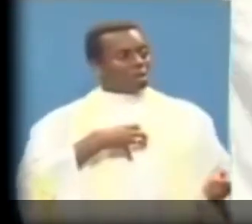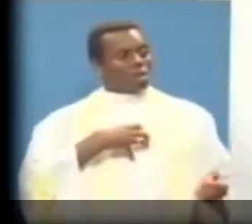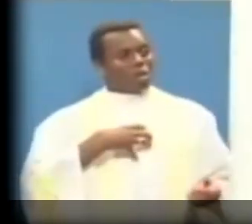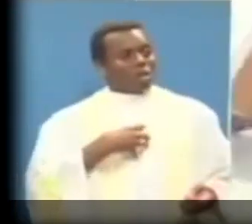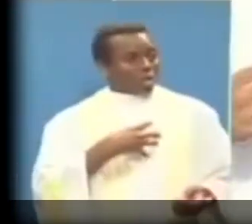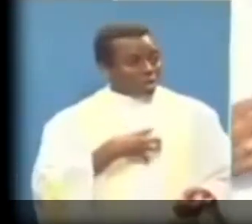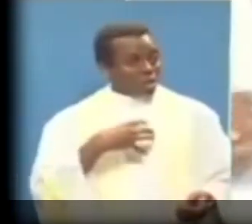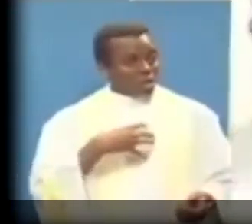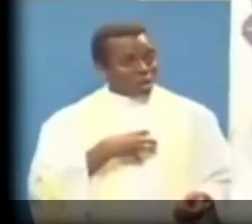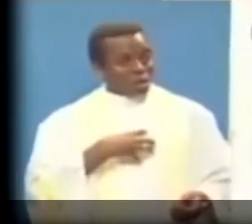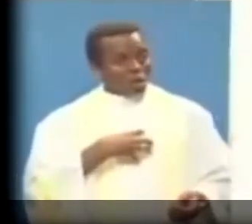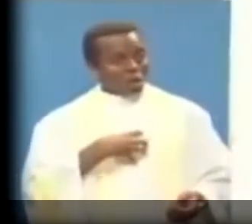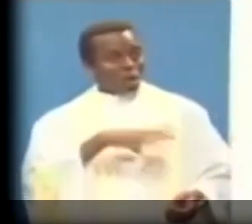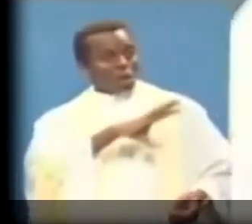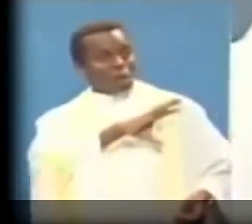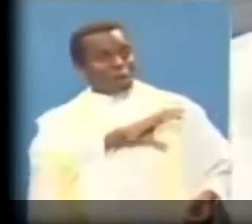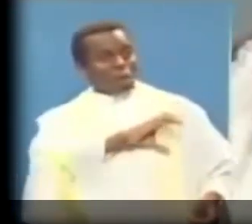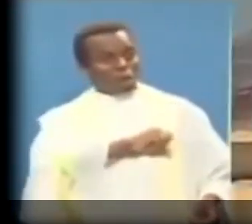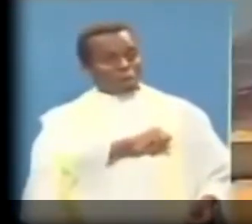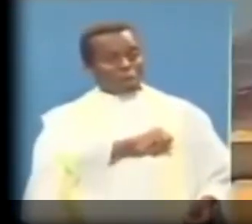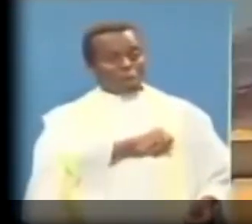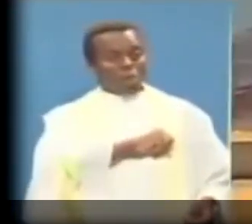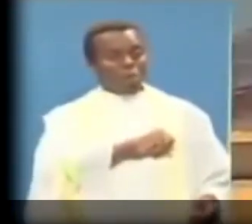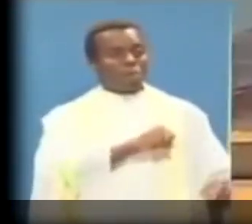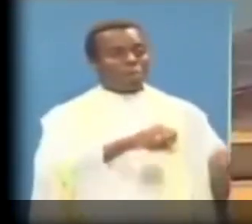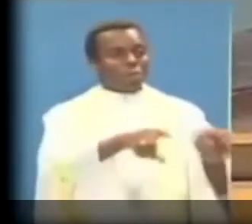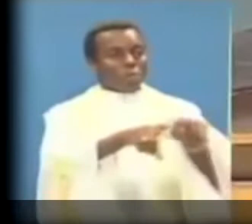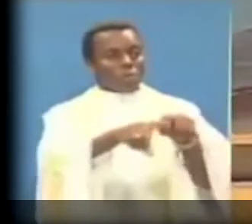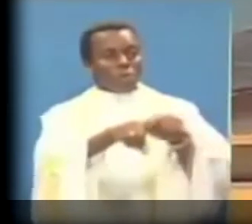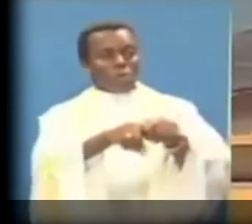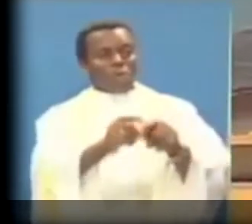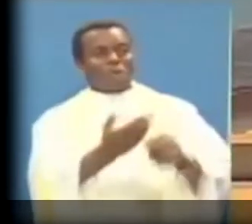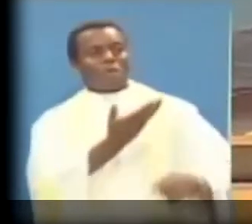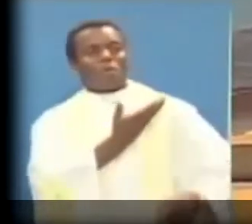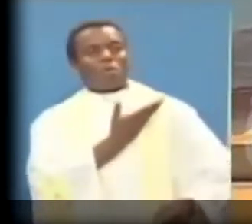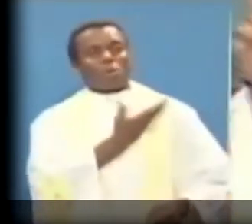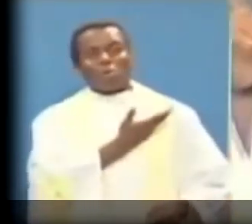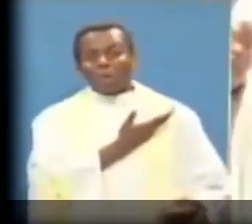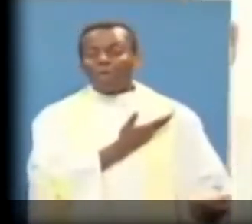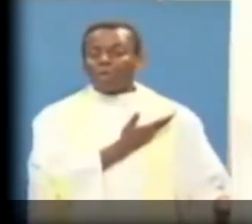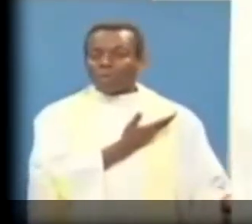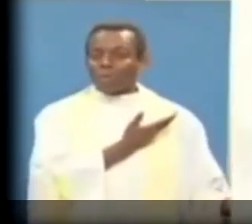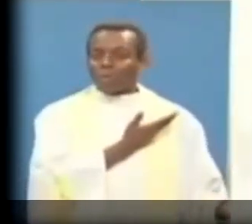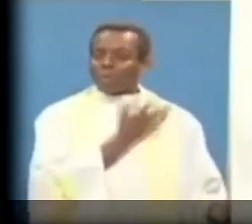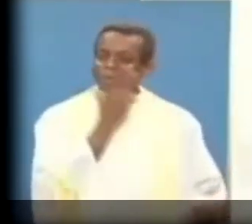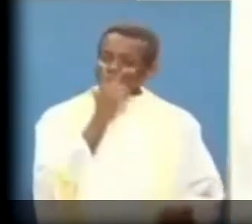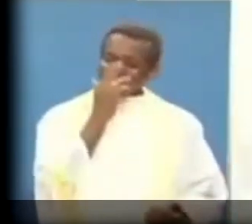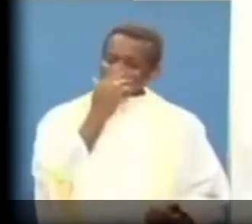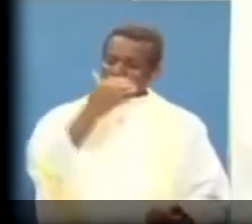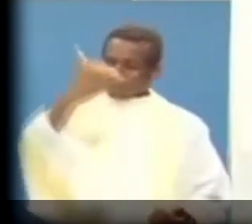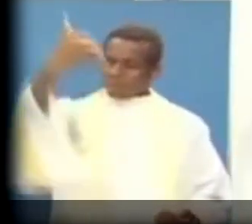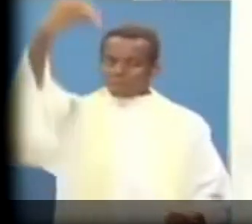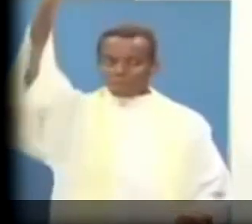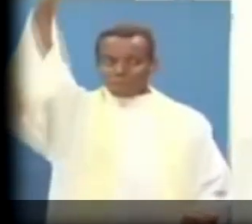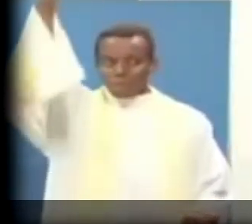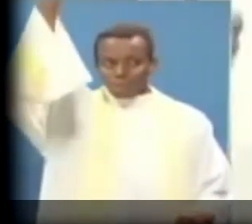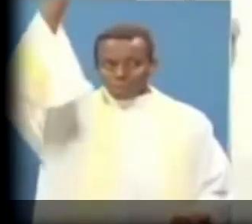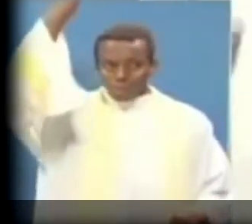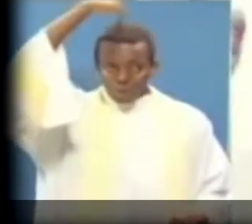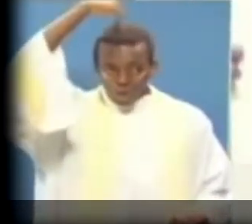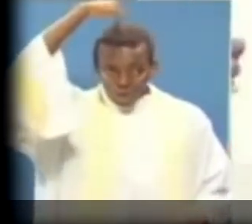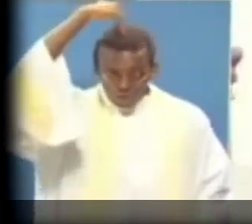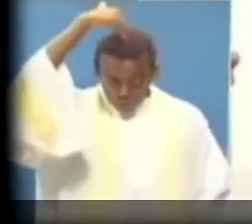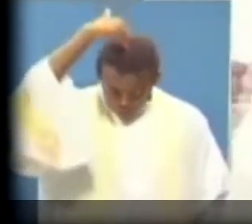vivência concreta do amor fraterno parece absurdo mas há muito